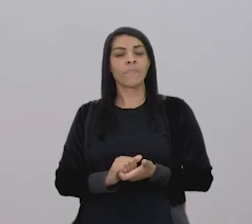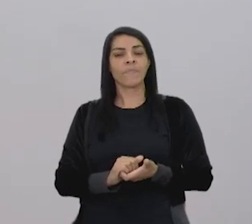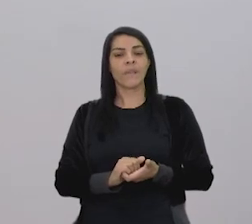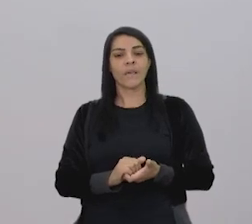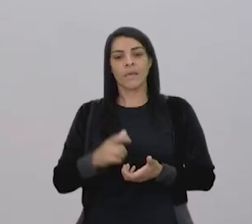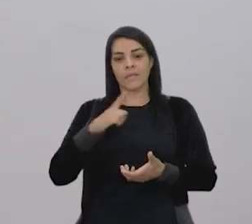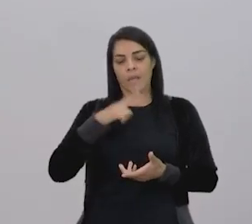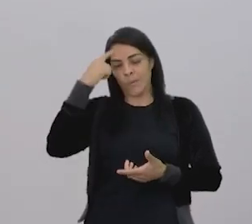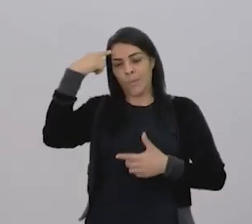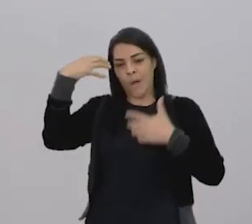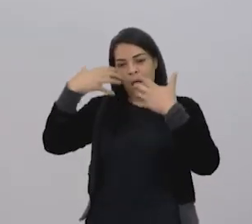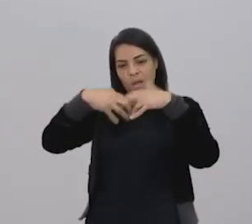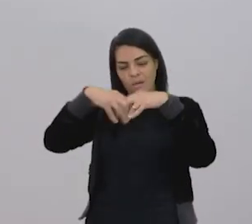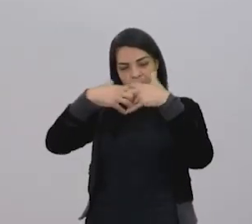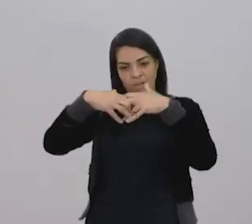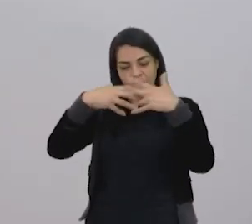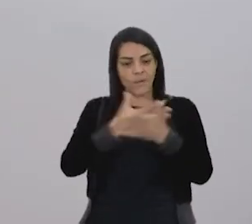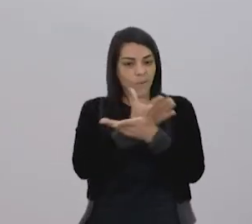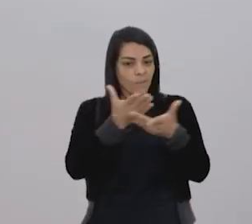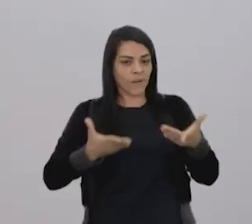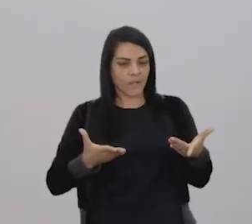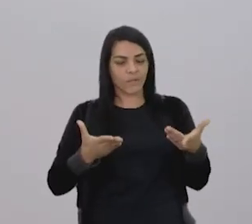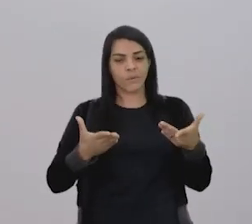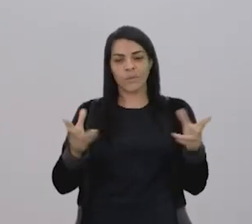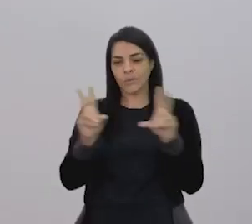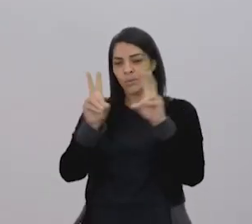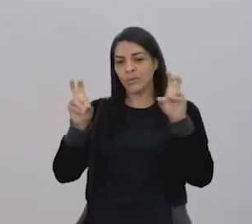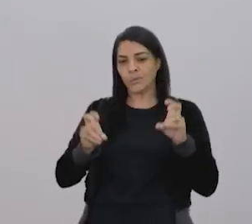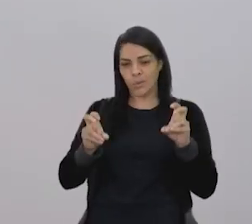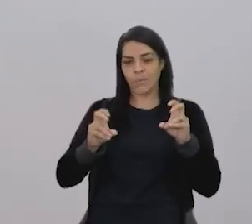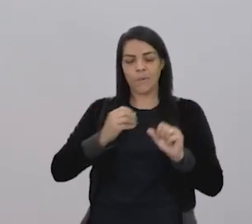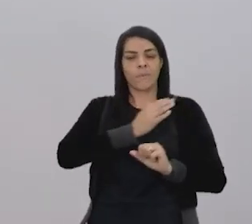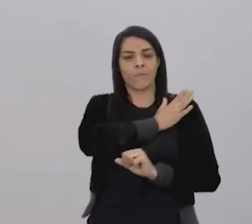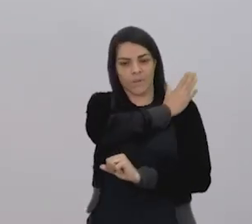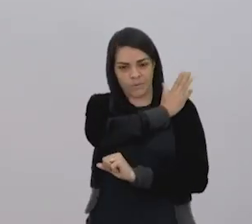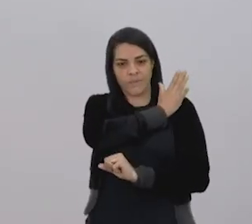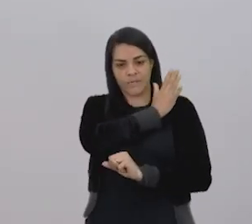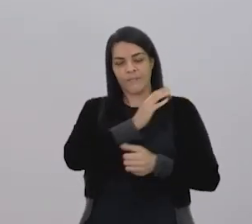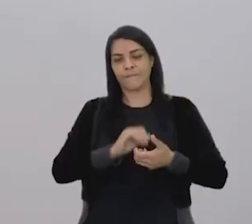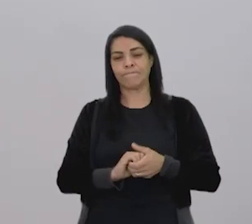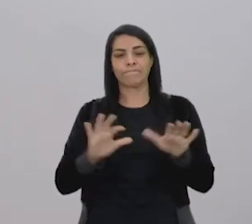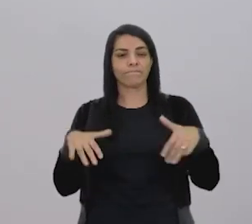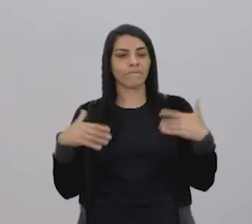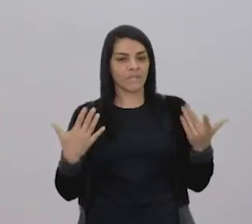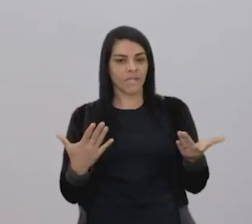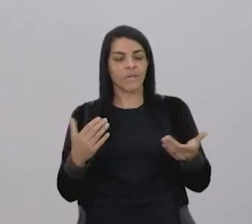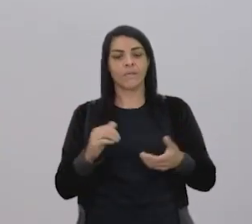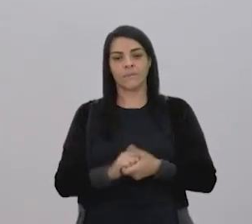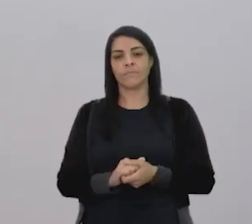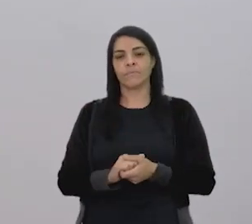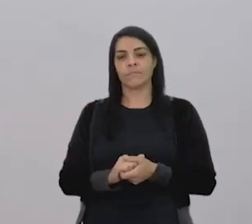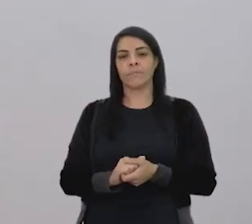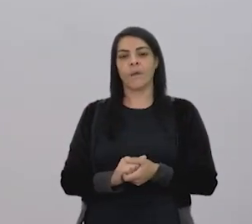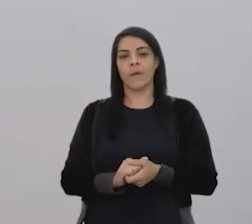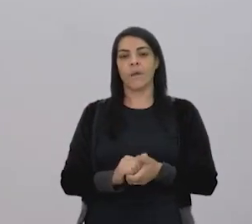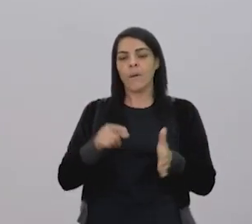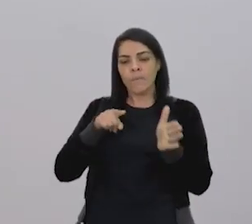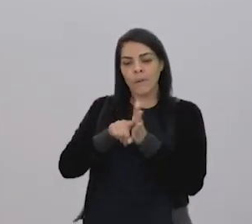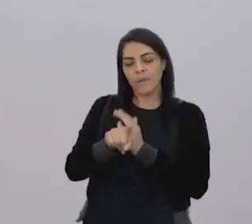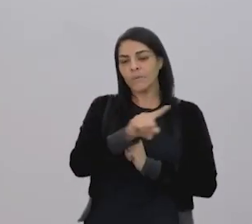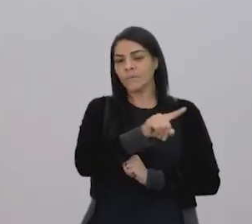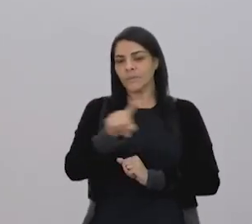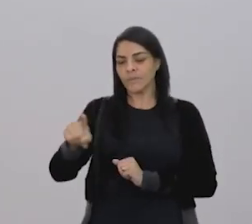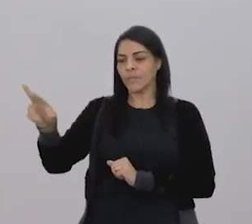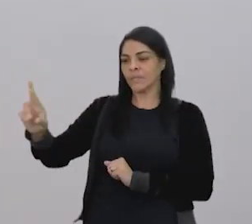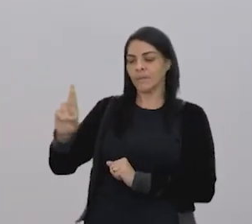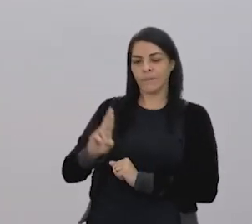de reflexão para a gente sobre determinados preconceitos? Então, deixo essa pergunta aí para vocês,